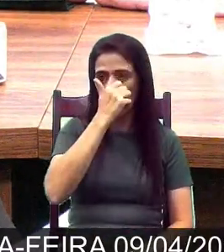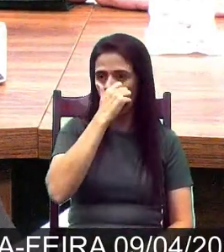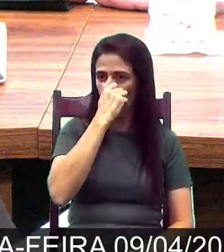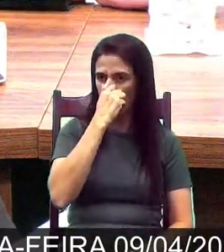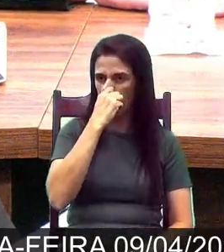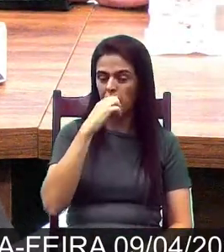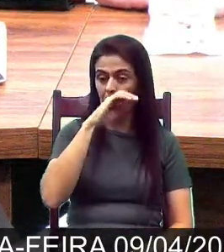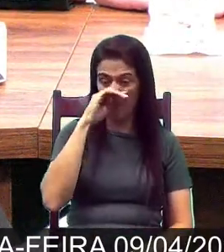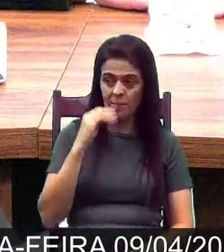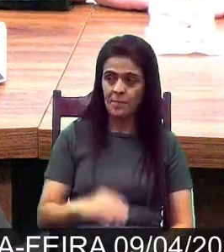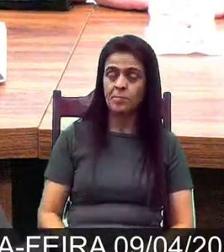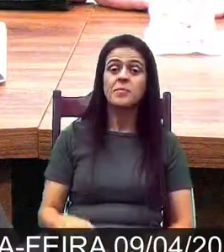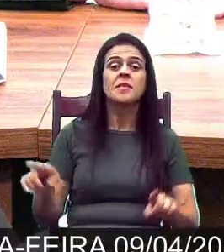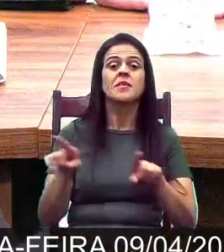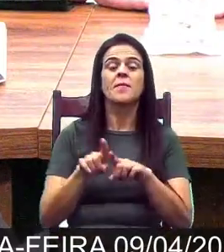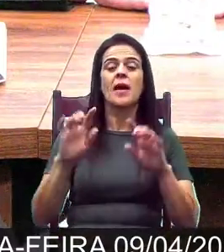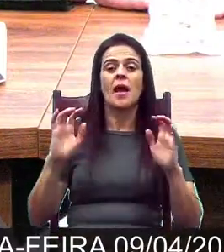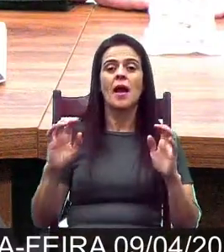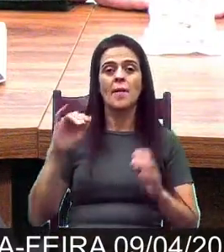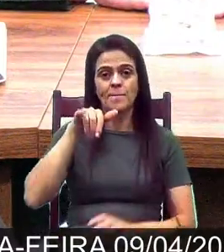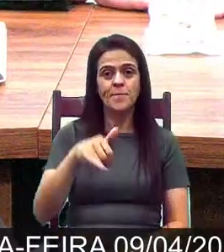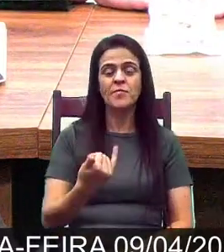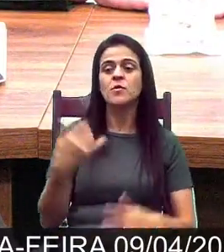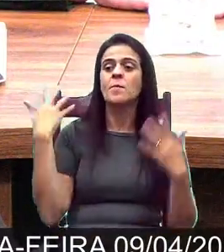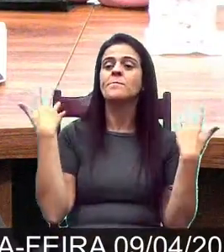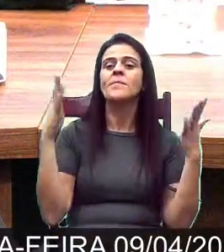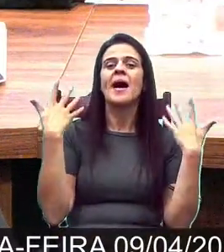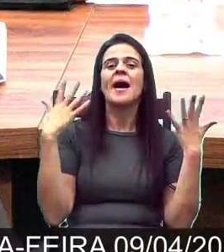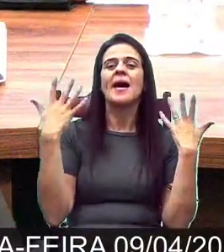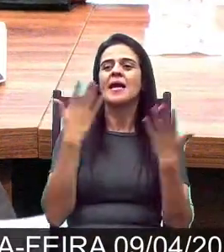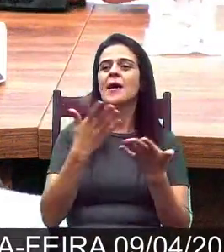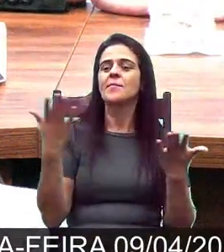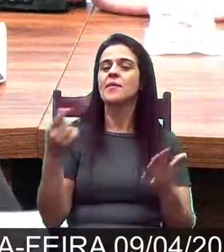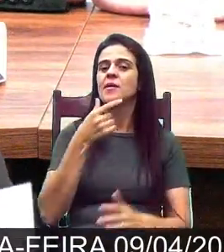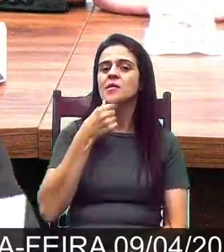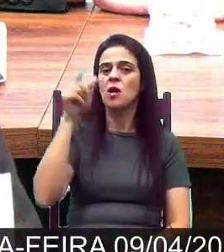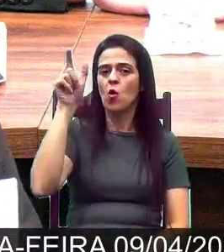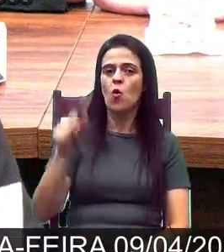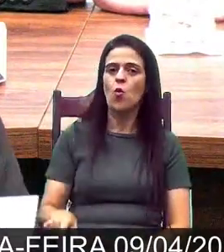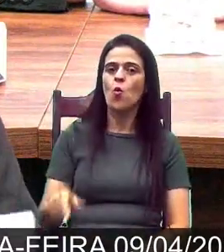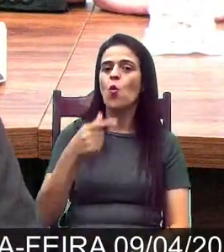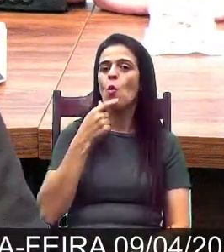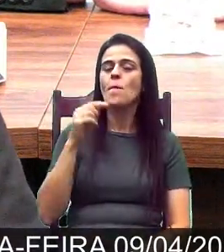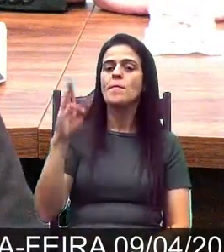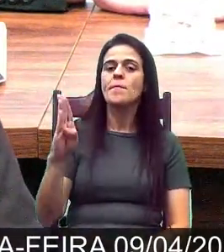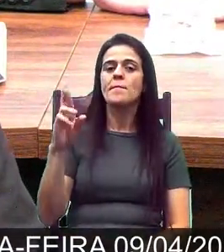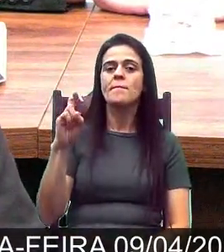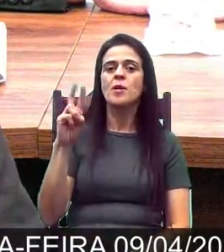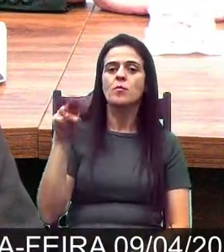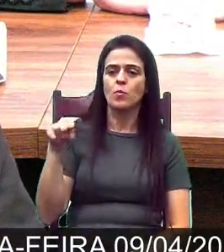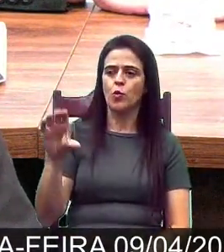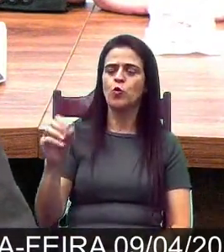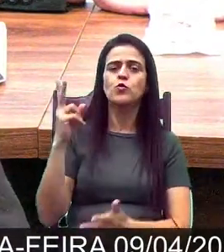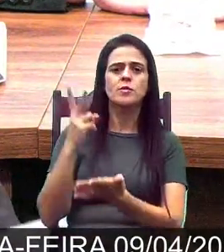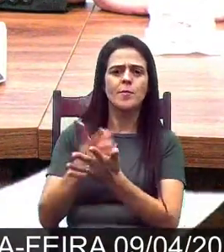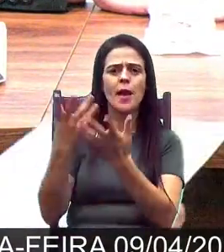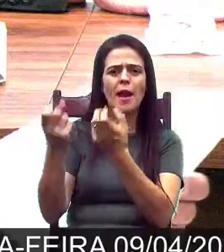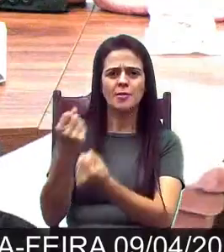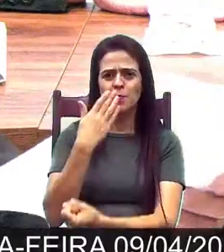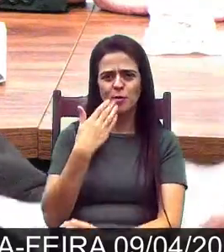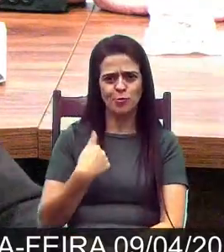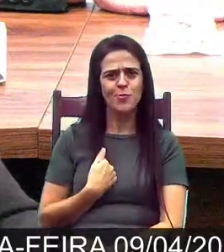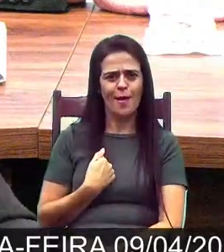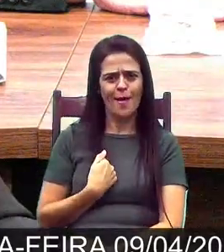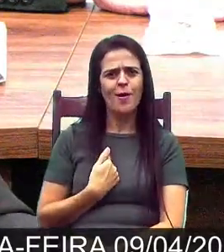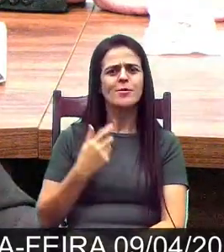e parabenizando e deixando aqui o nosso agradecimento ao Bruno, né, que sempre nos atende com muito carinho, assim